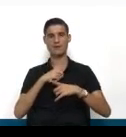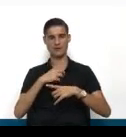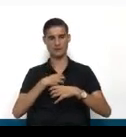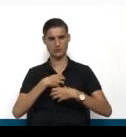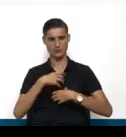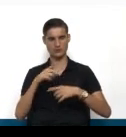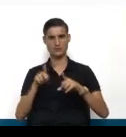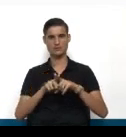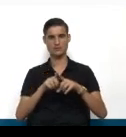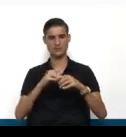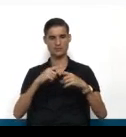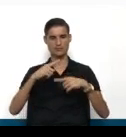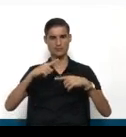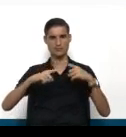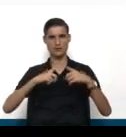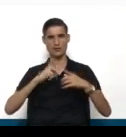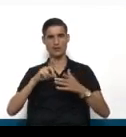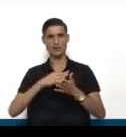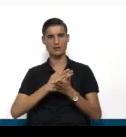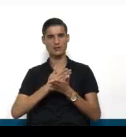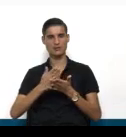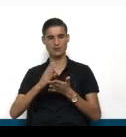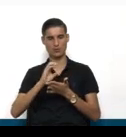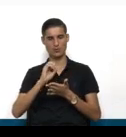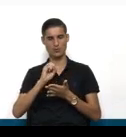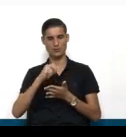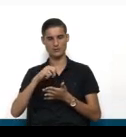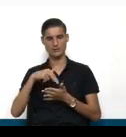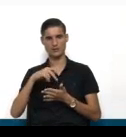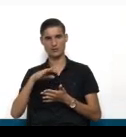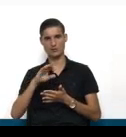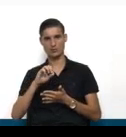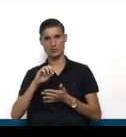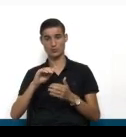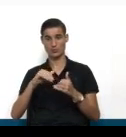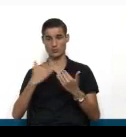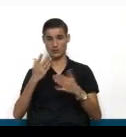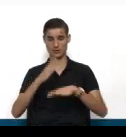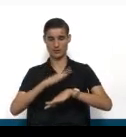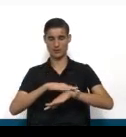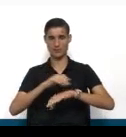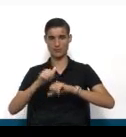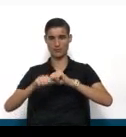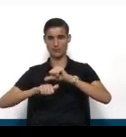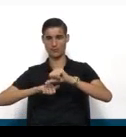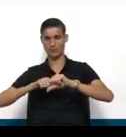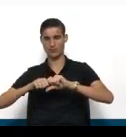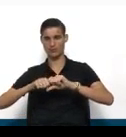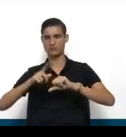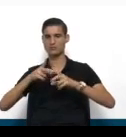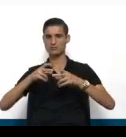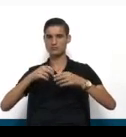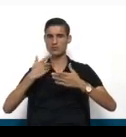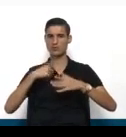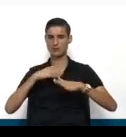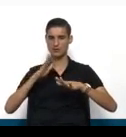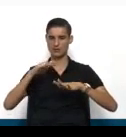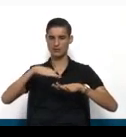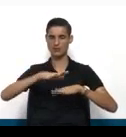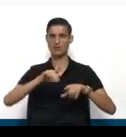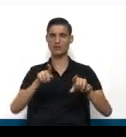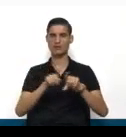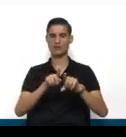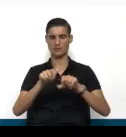forma da função inicial, que é a função cosseno. Quando o tempo varia, reparem que a onda